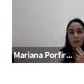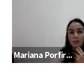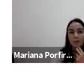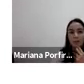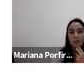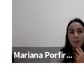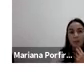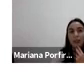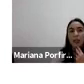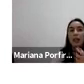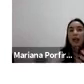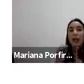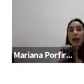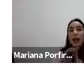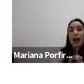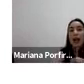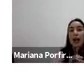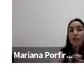materno.